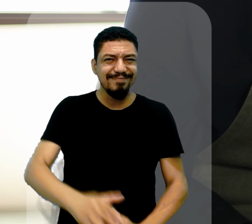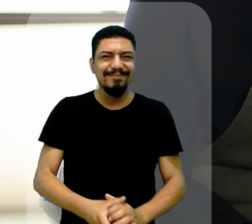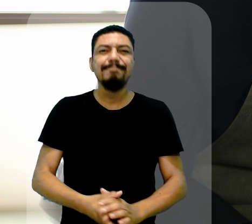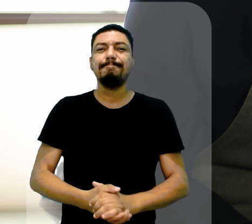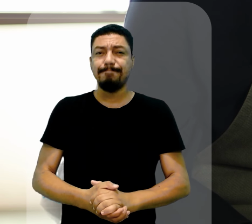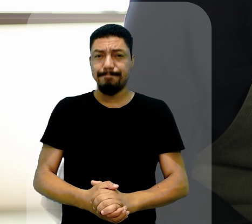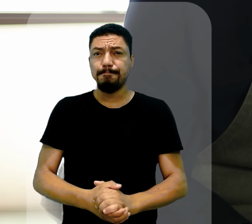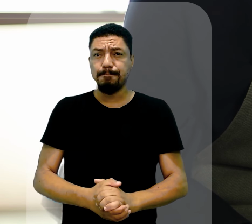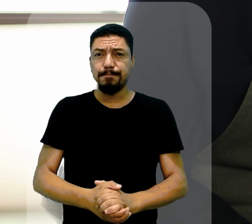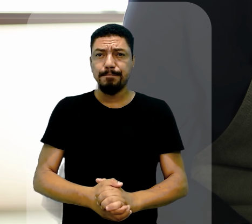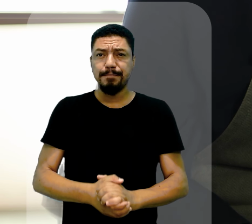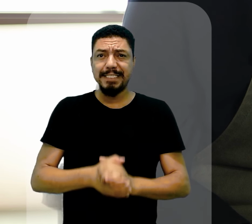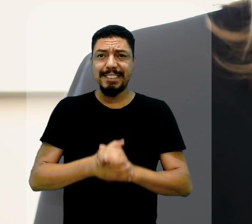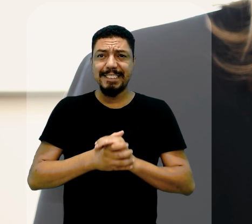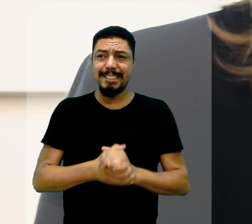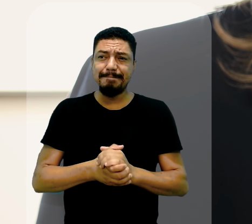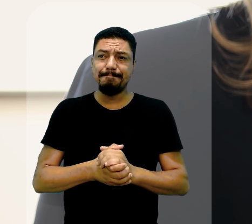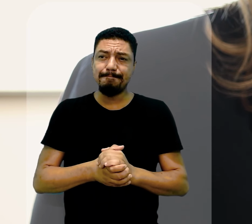E